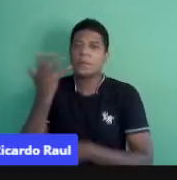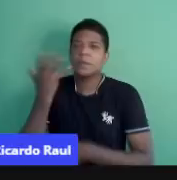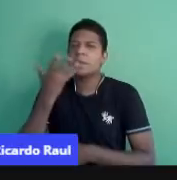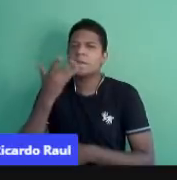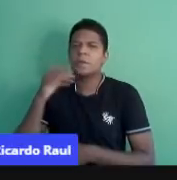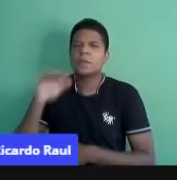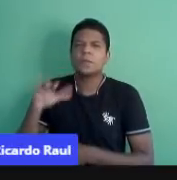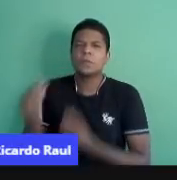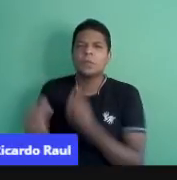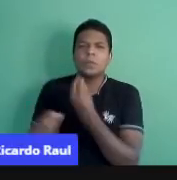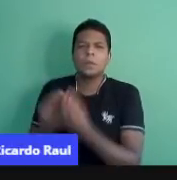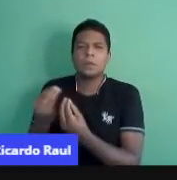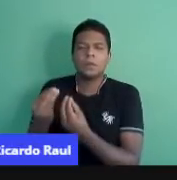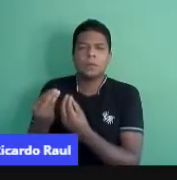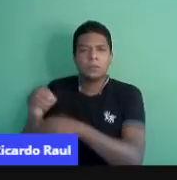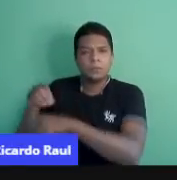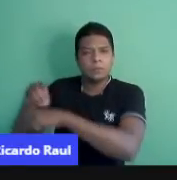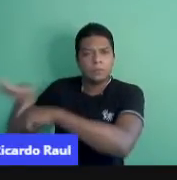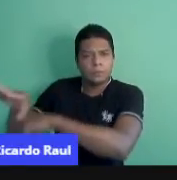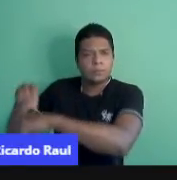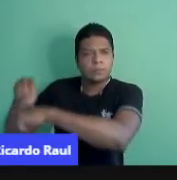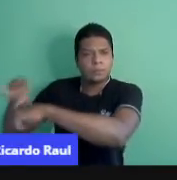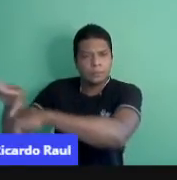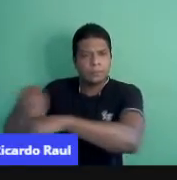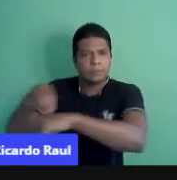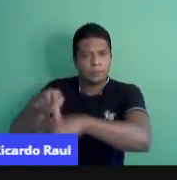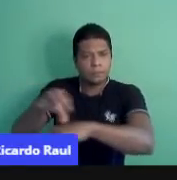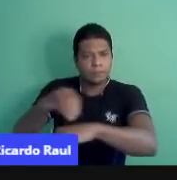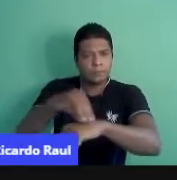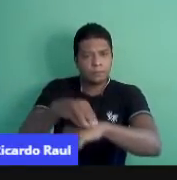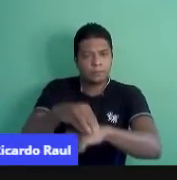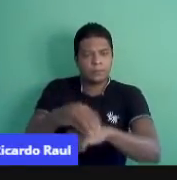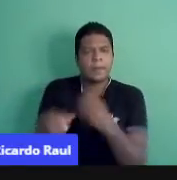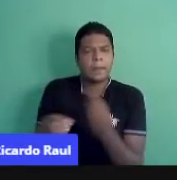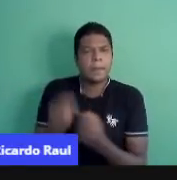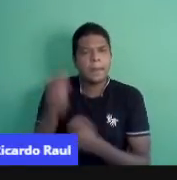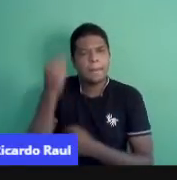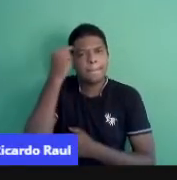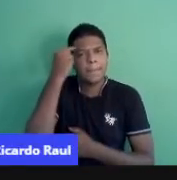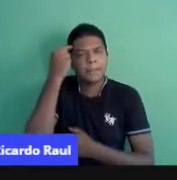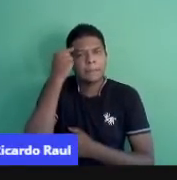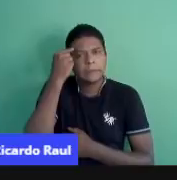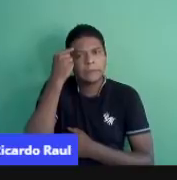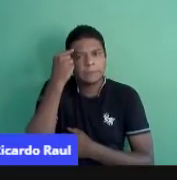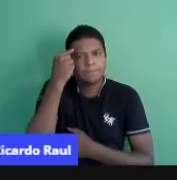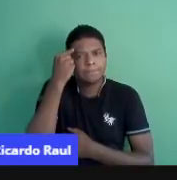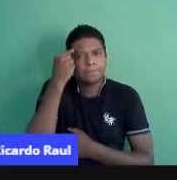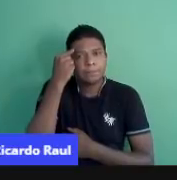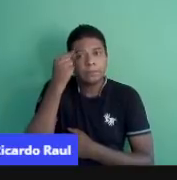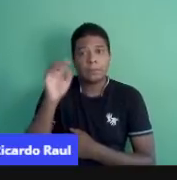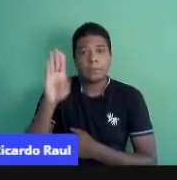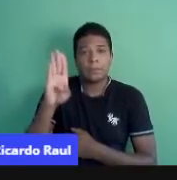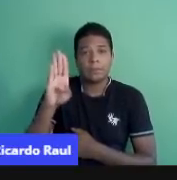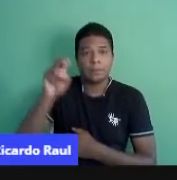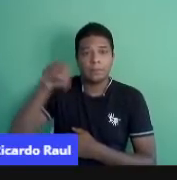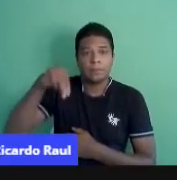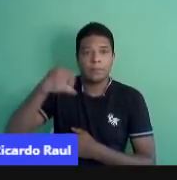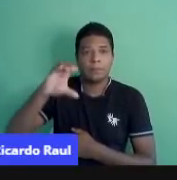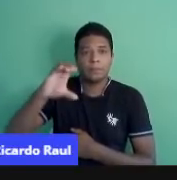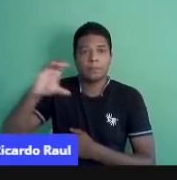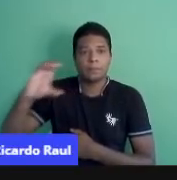infantil? Primeiro aspecto que nós precisamos pensar é na BNCC.